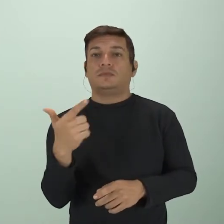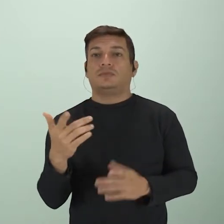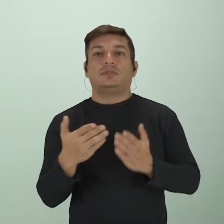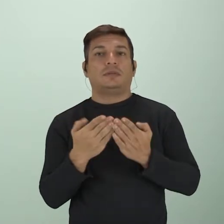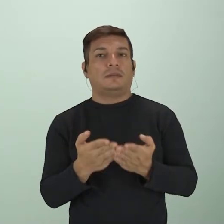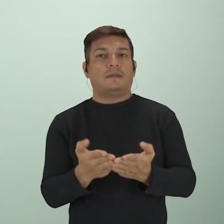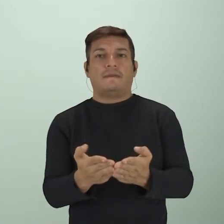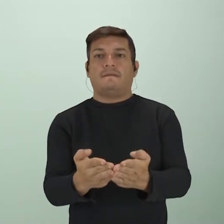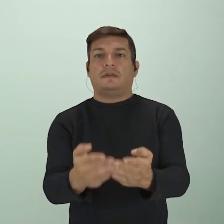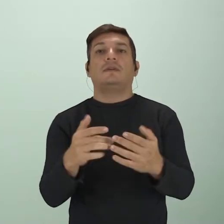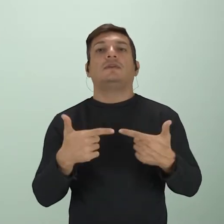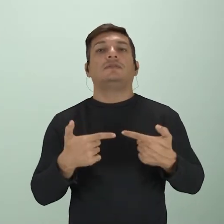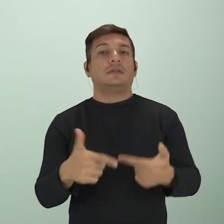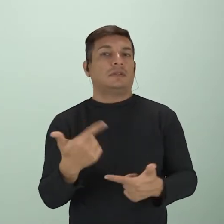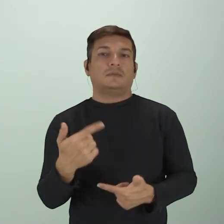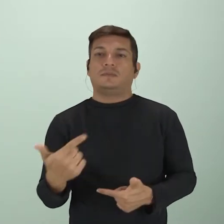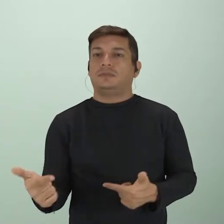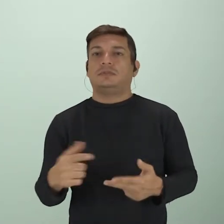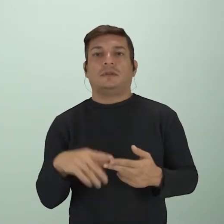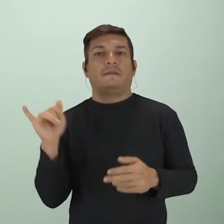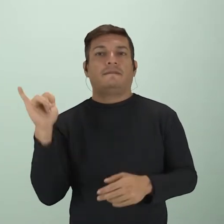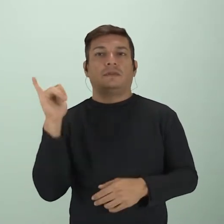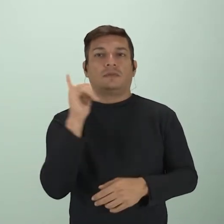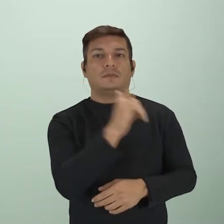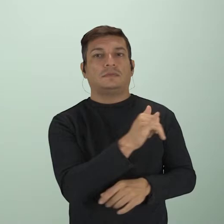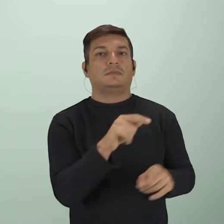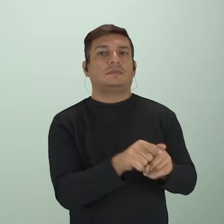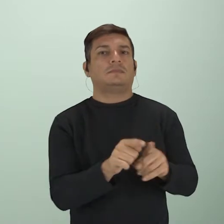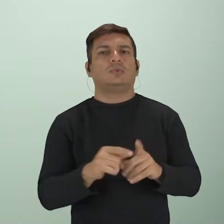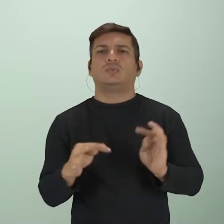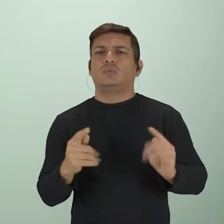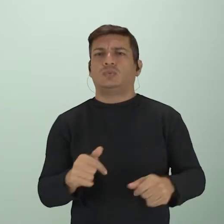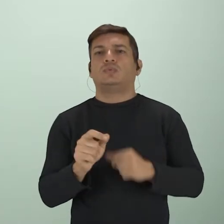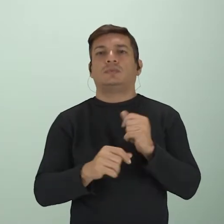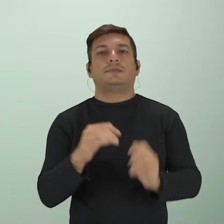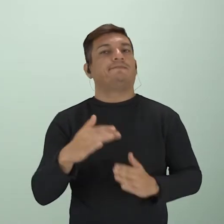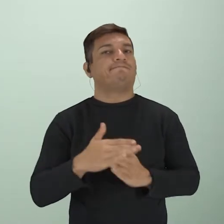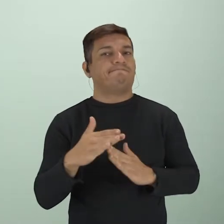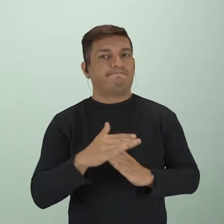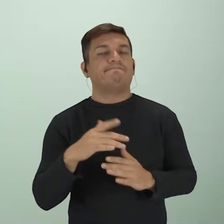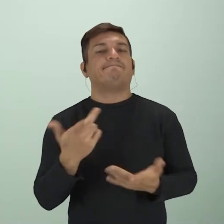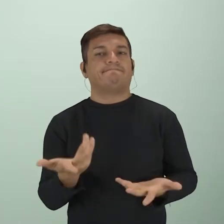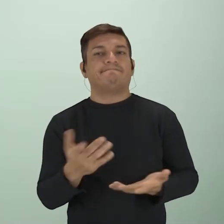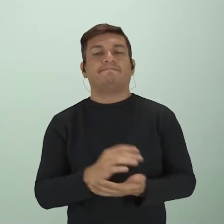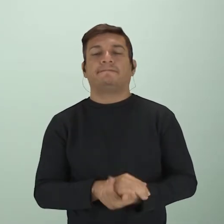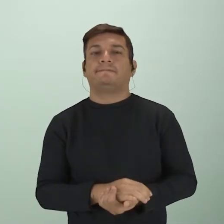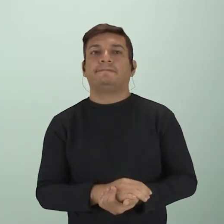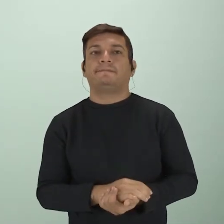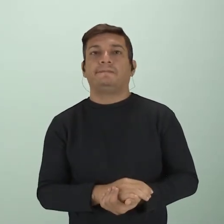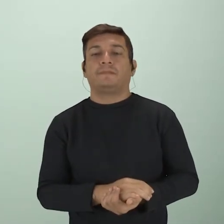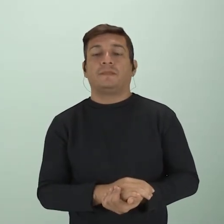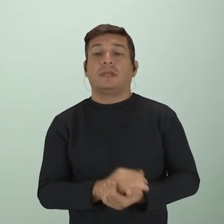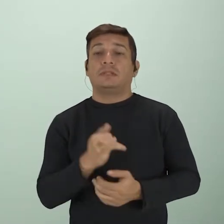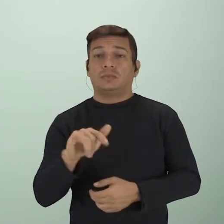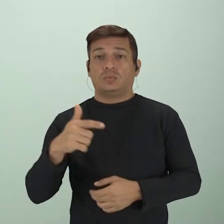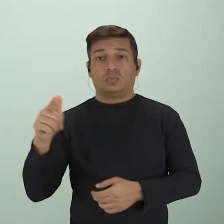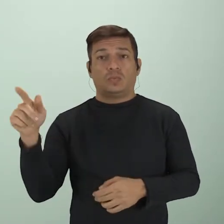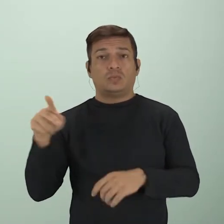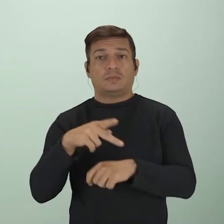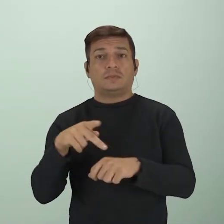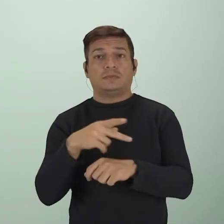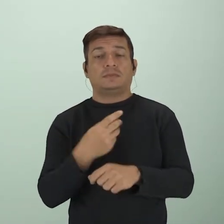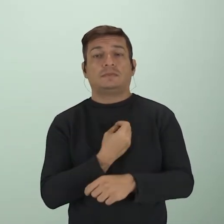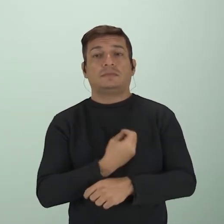navios, embarcações de guerra, nem aviões, ou seja, tudo isso seria limitado. Então, se os outros